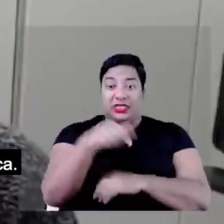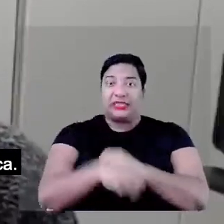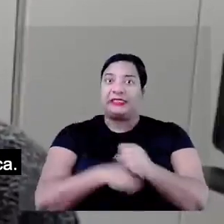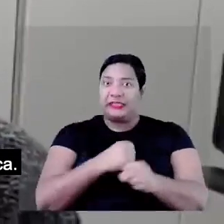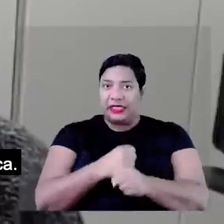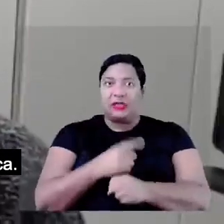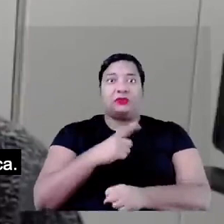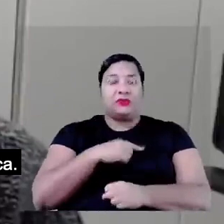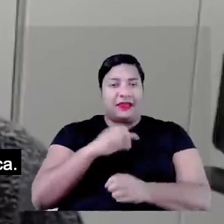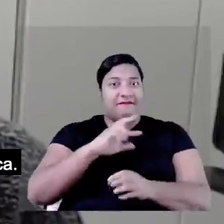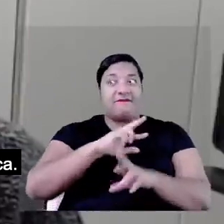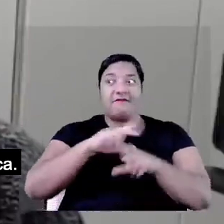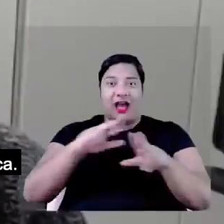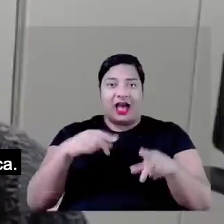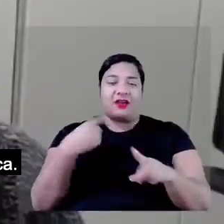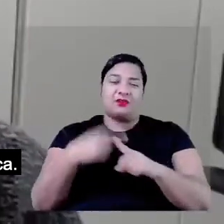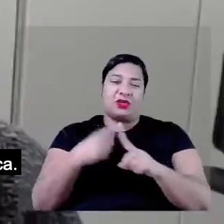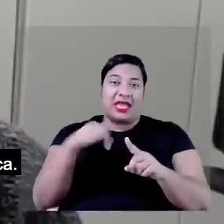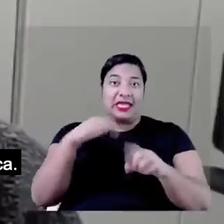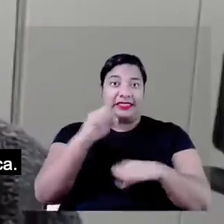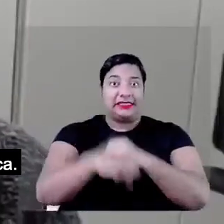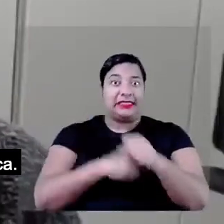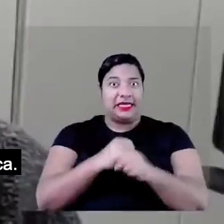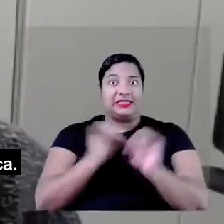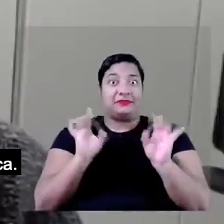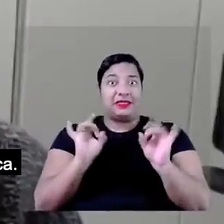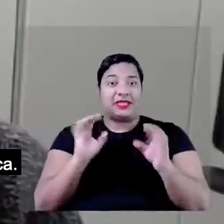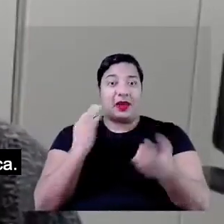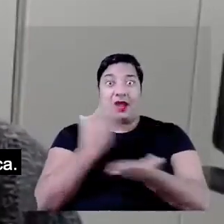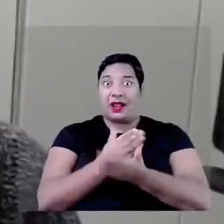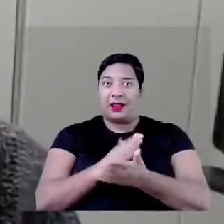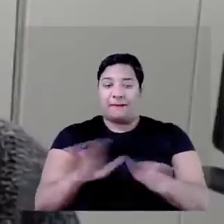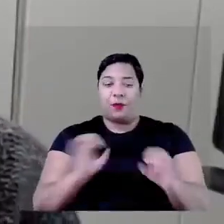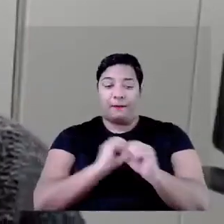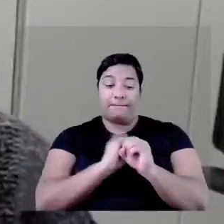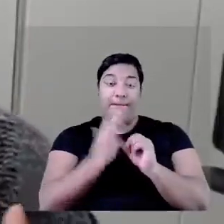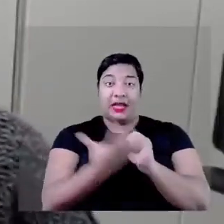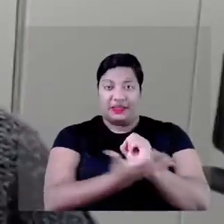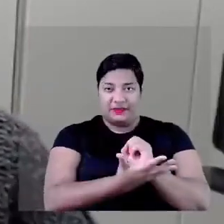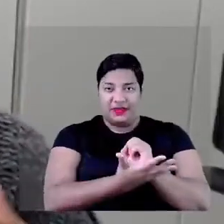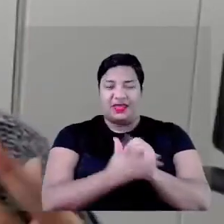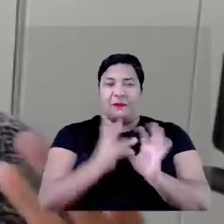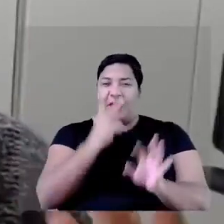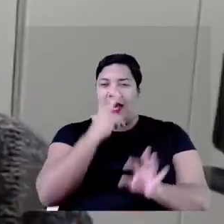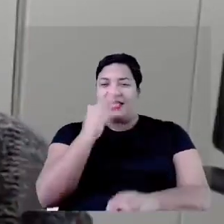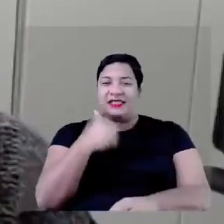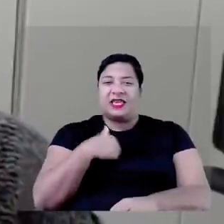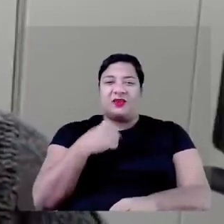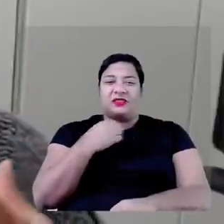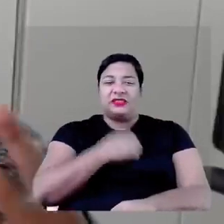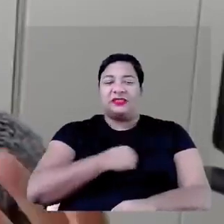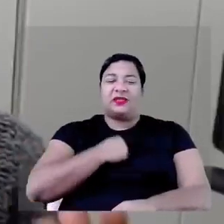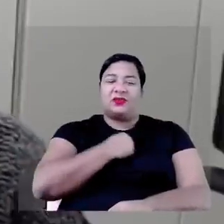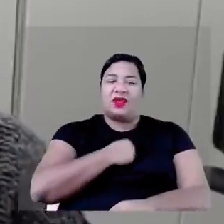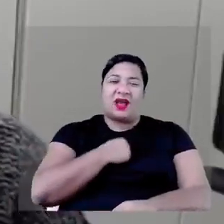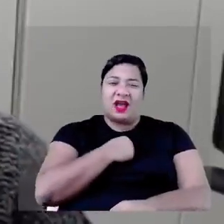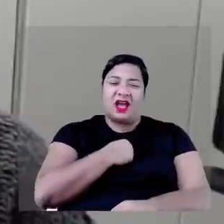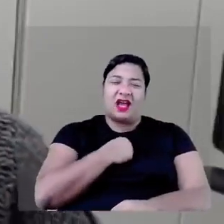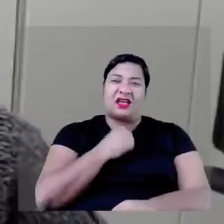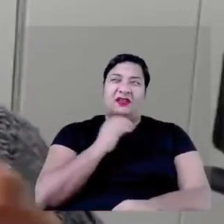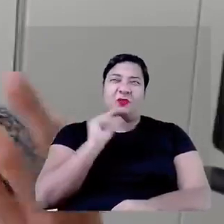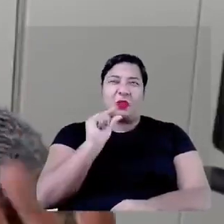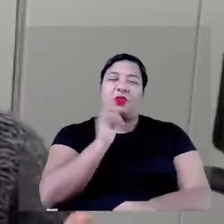fim da pandemia, eu tenho sentido uma sensação quase melancólica, né? Antes era uma coisa mais de celebração, aquela coisa do Dia